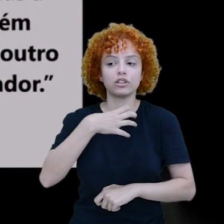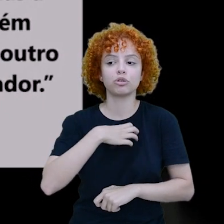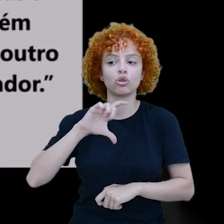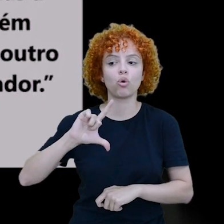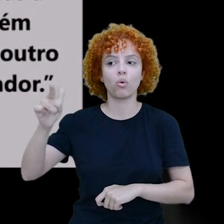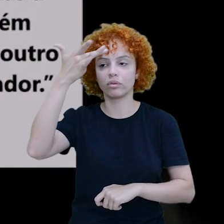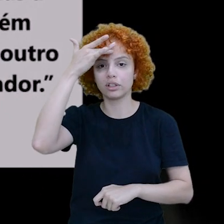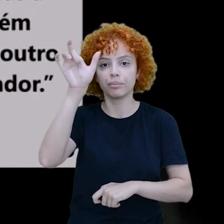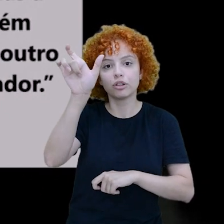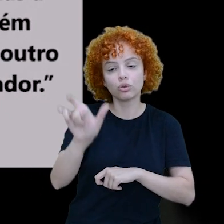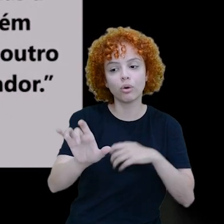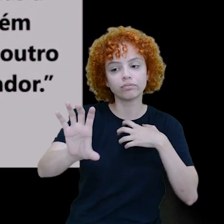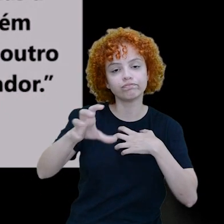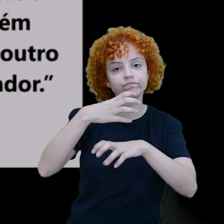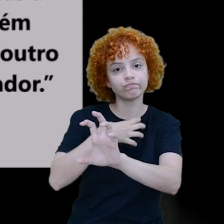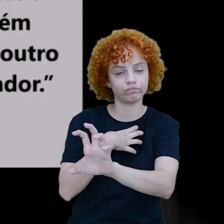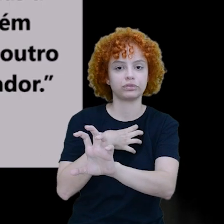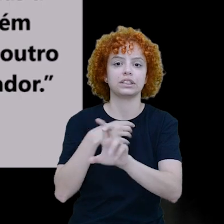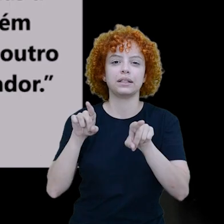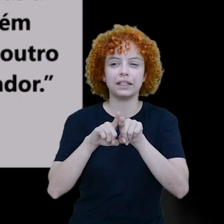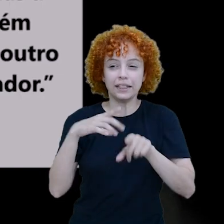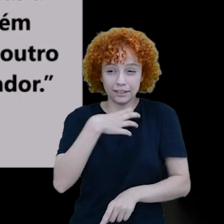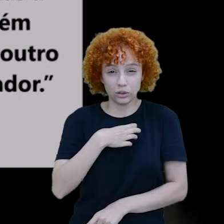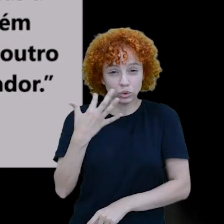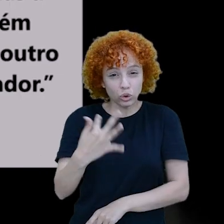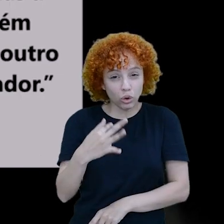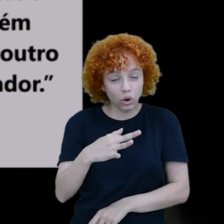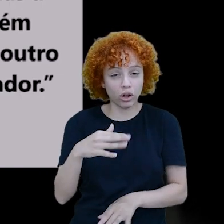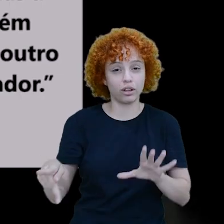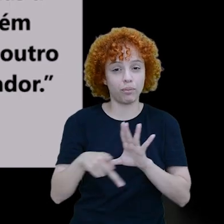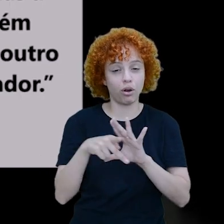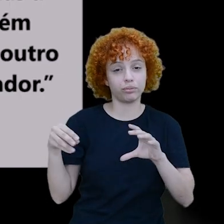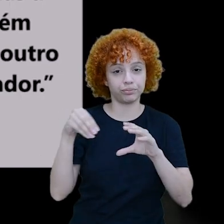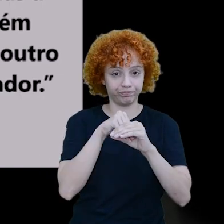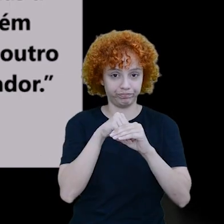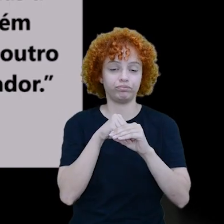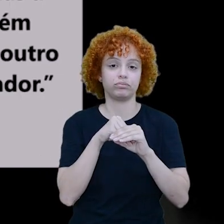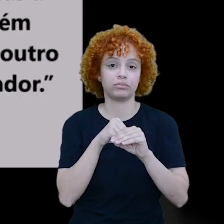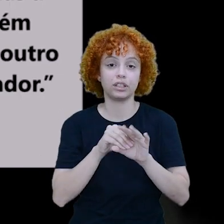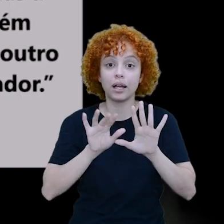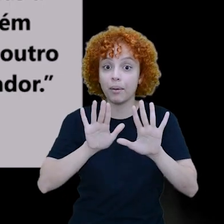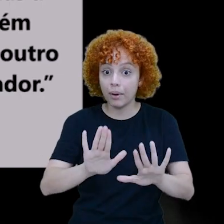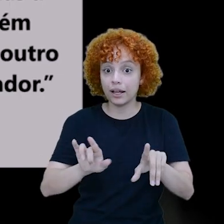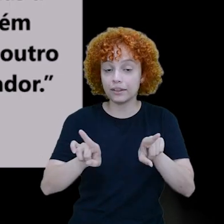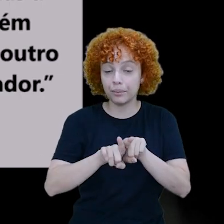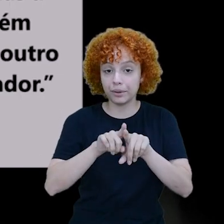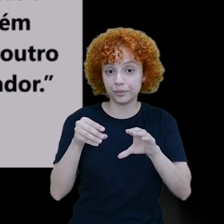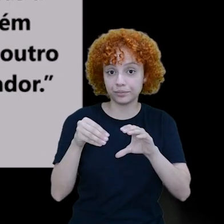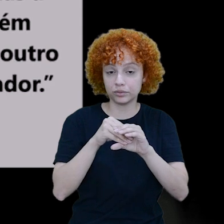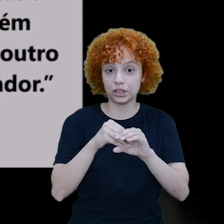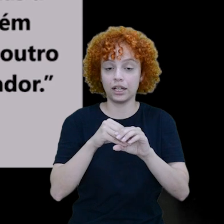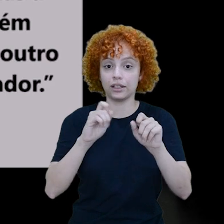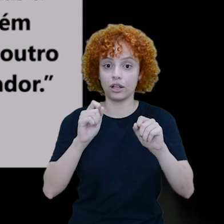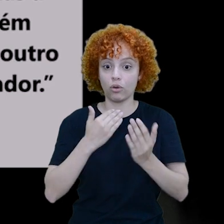outros, compartilhando dos seus sentimentos. Sensações dolorosas chegam à ínsula posterior, mas a ínsula